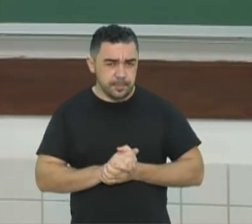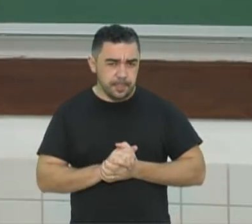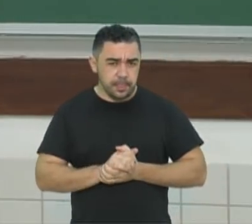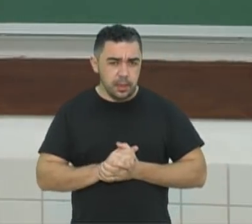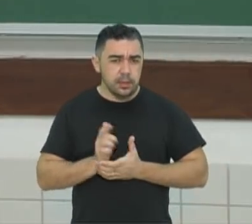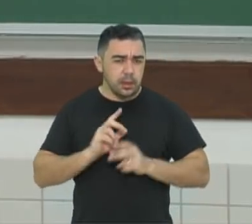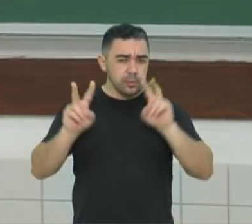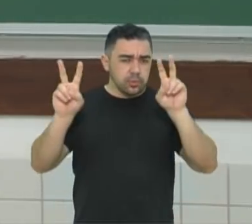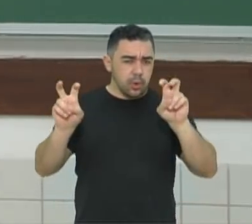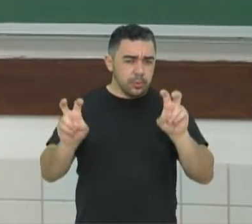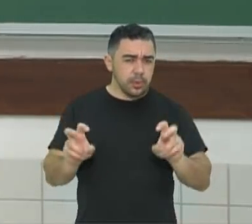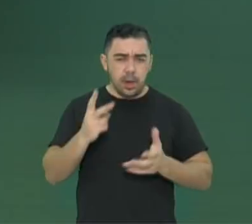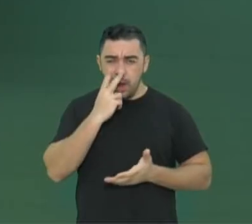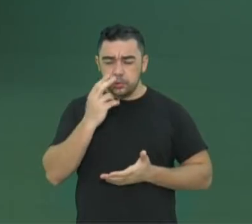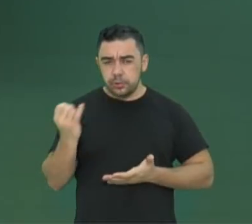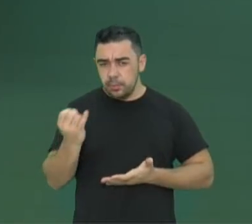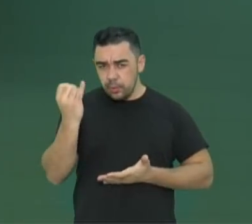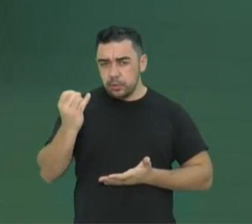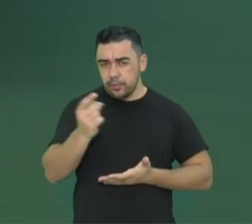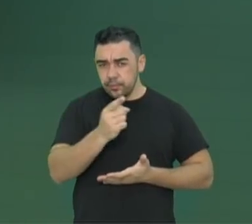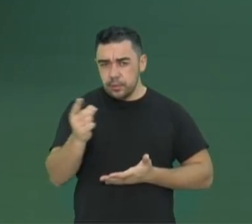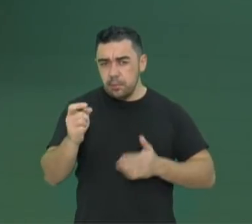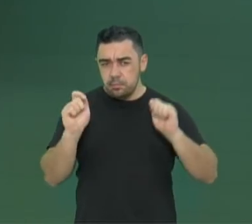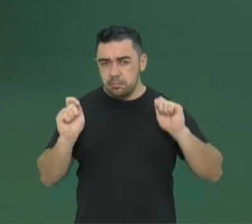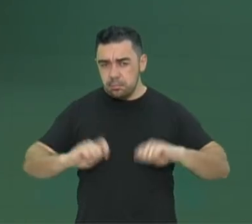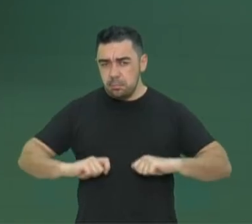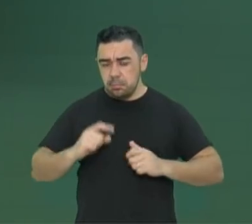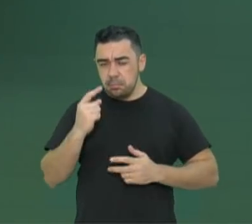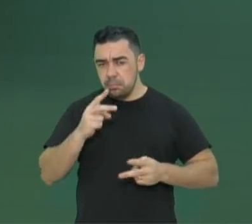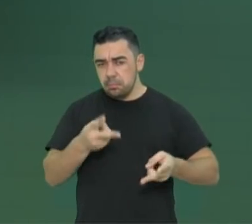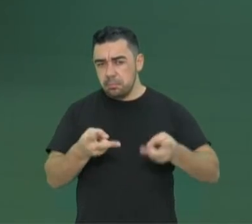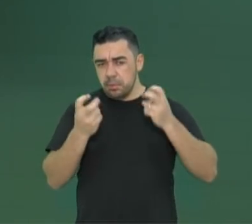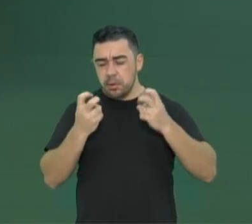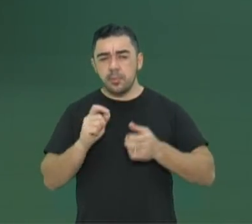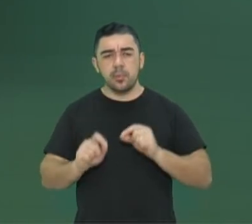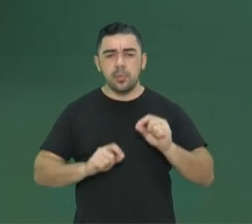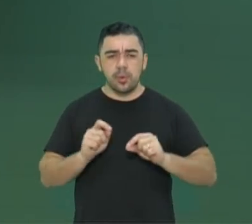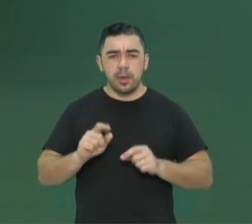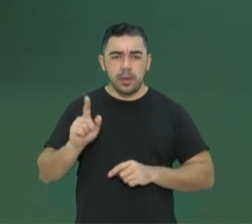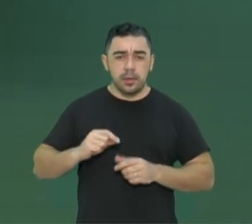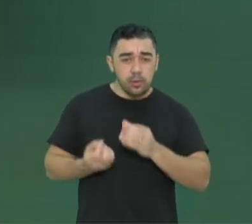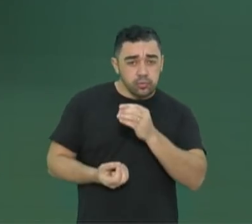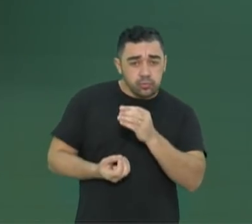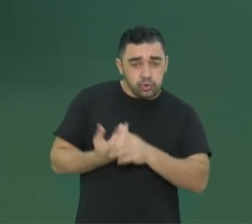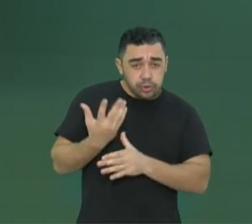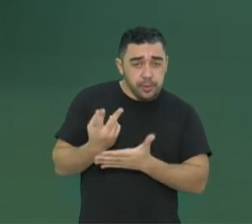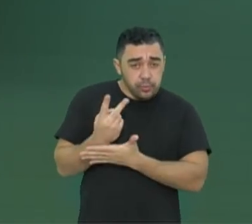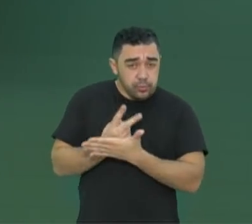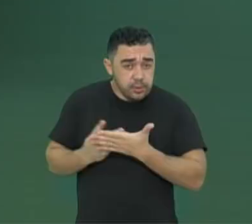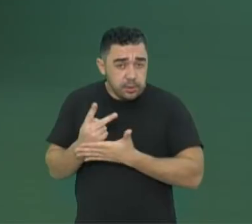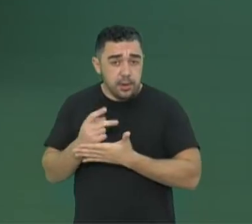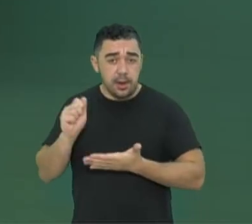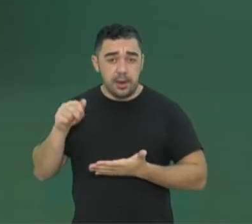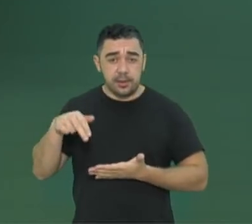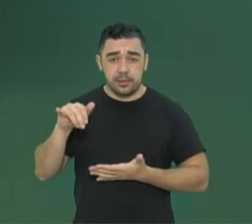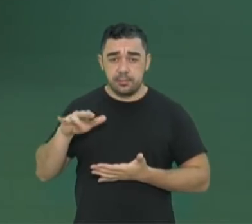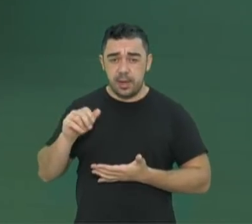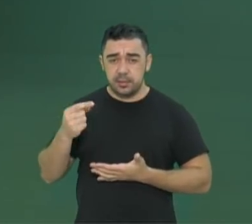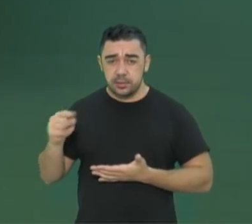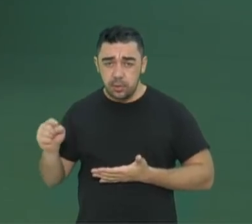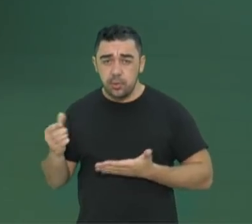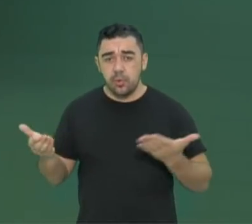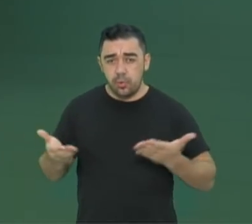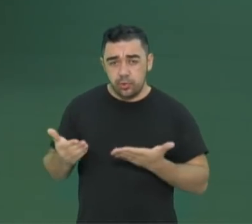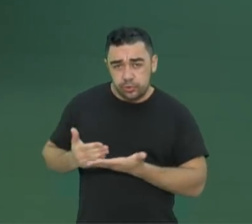que eu acho importante que vocês podem observar. A questão da animação e seu surgimento, nós vamos observar como que isso aconteceu e como está